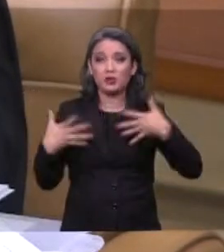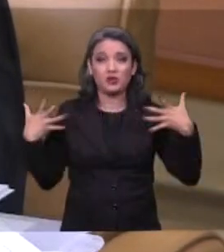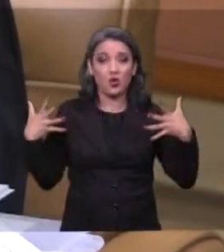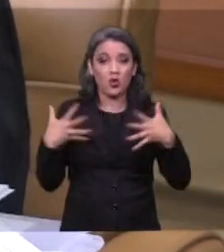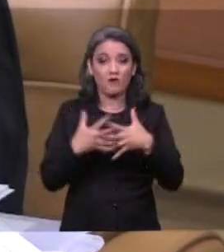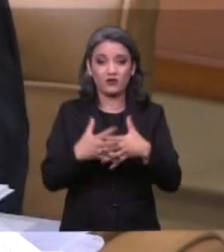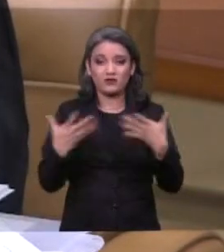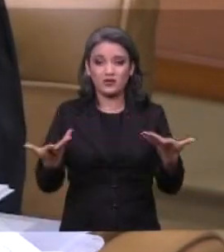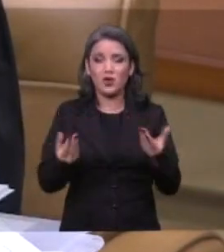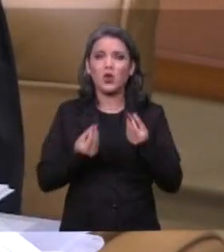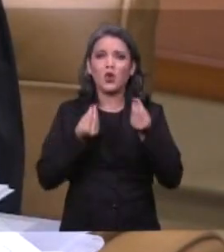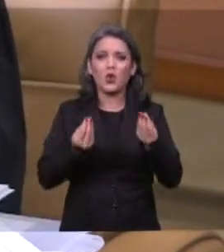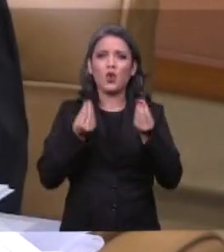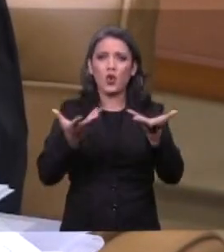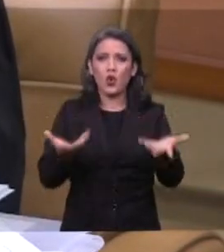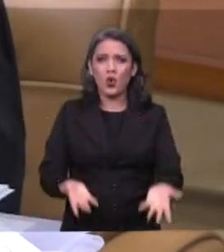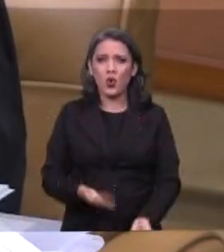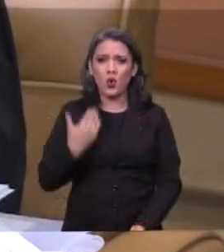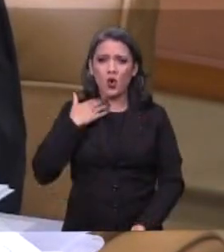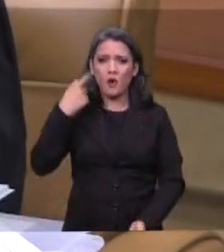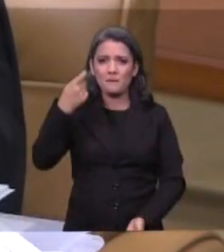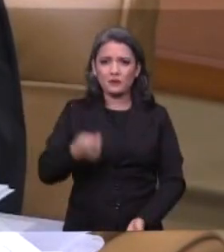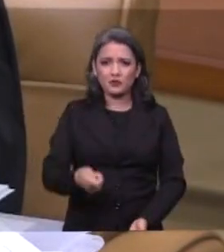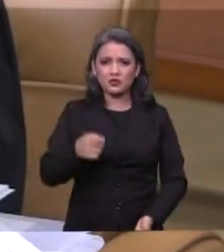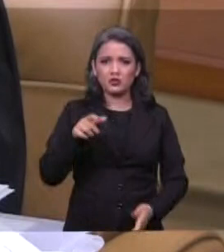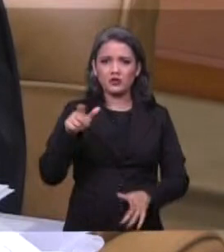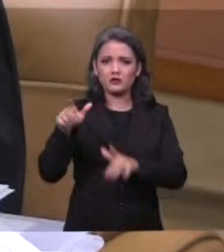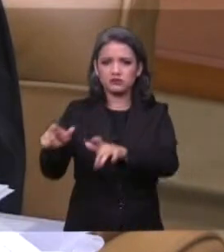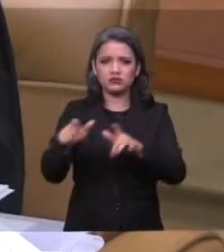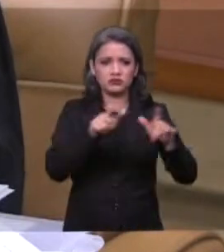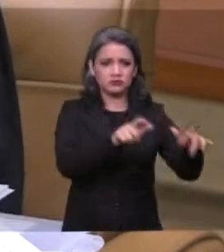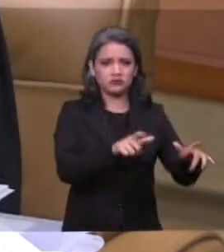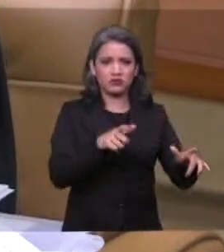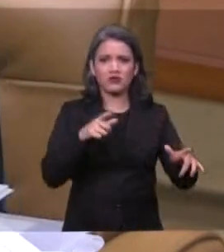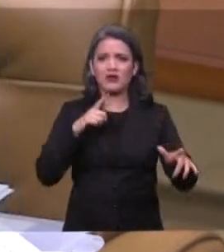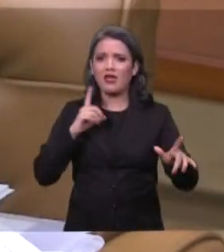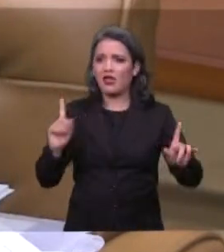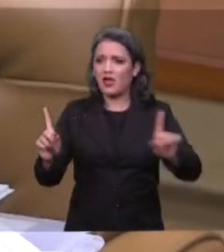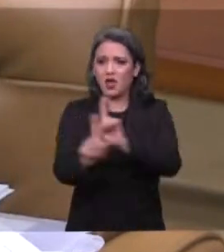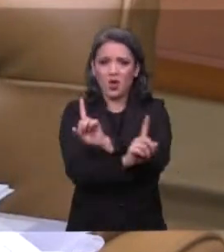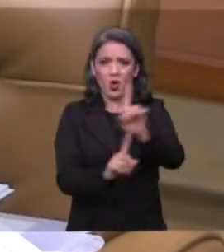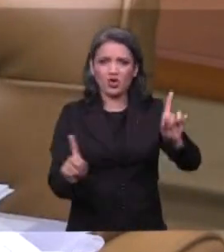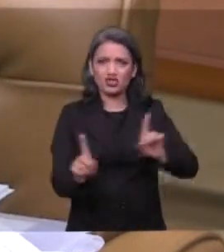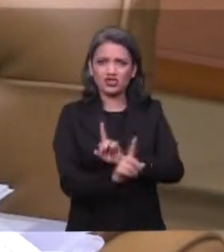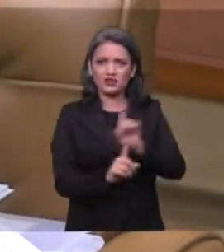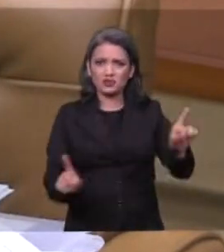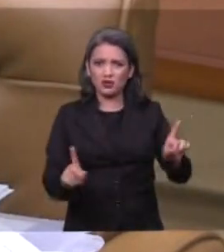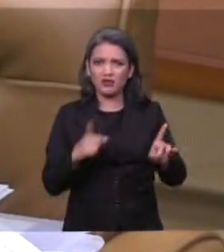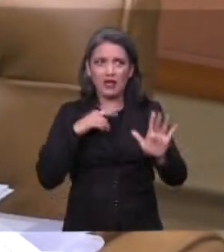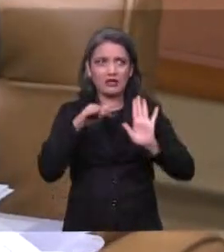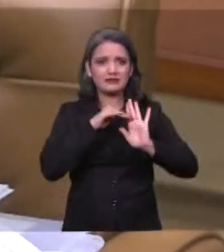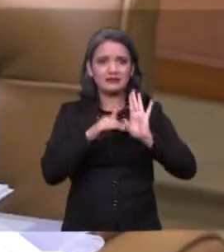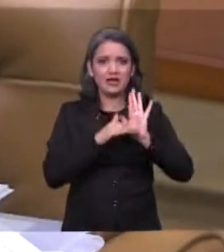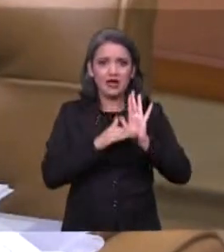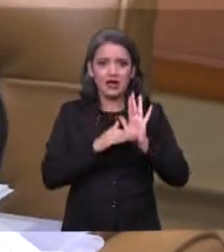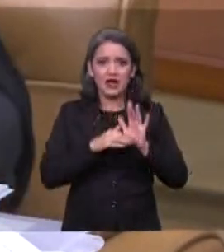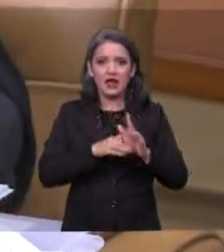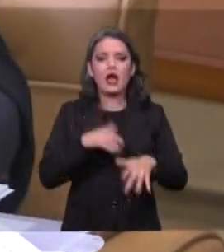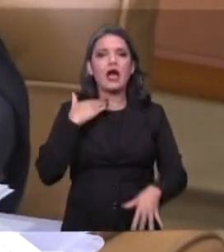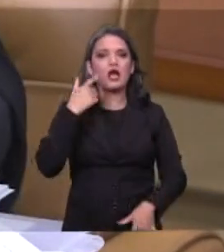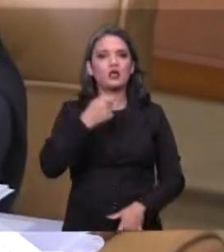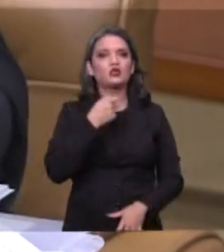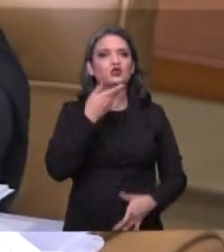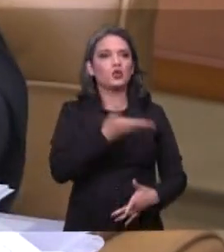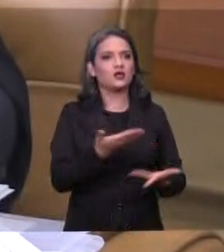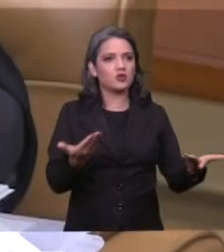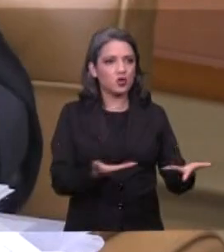magistrados. Nós iremos criar aqui o princípio do juiz natural por rodízio. Cada vez um é o juiz